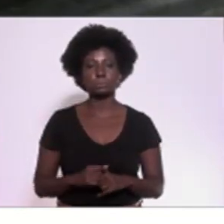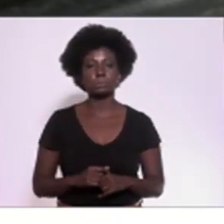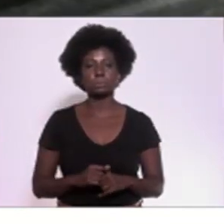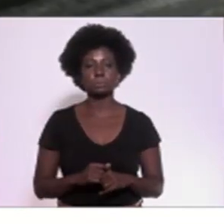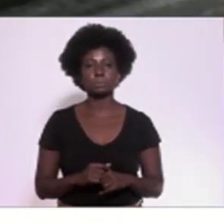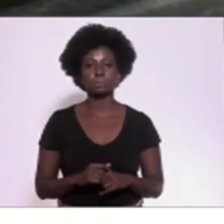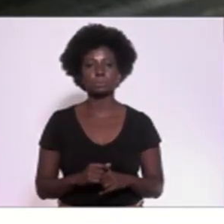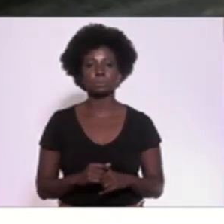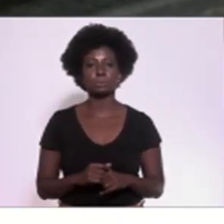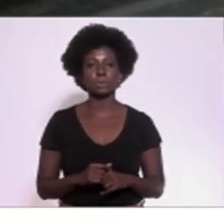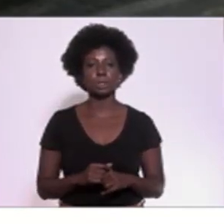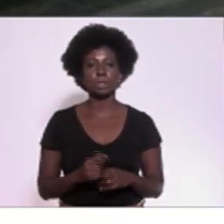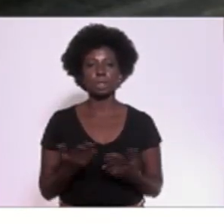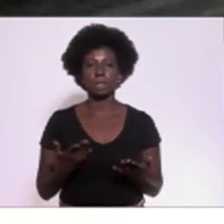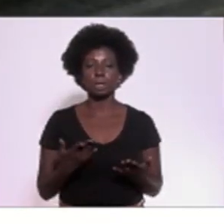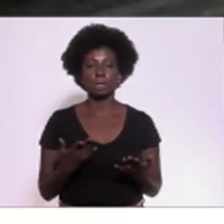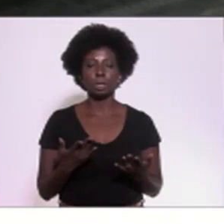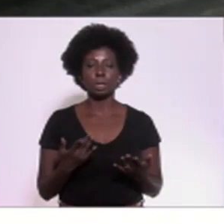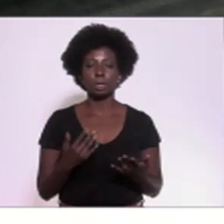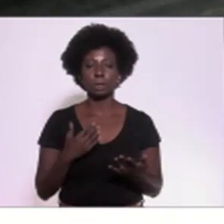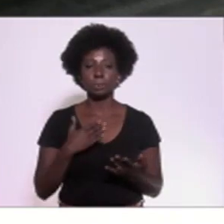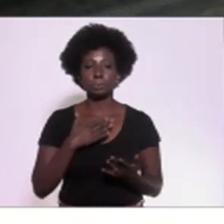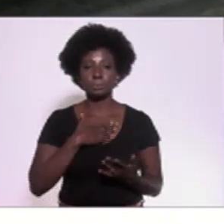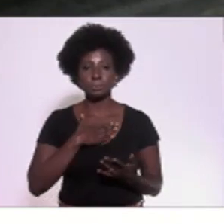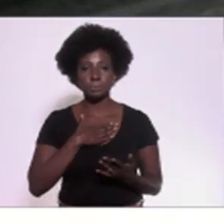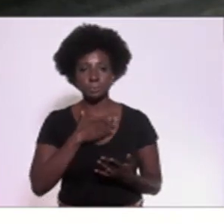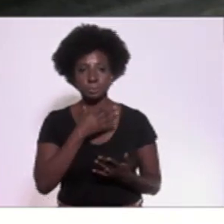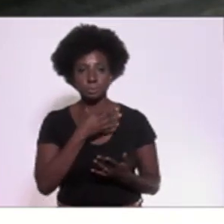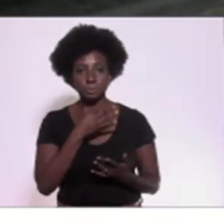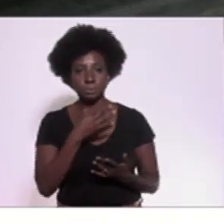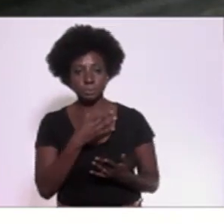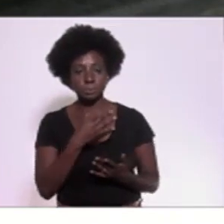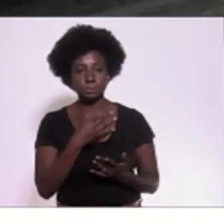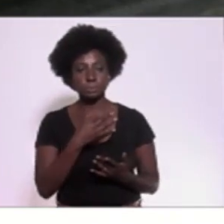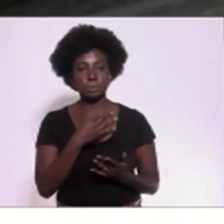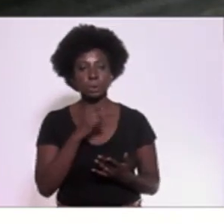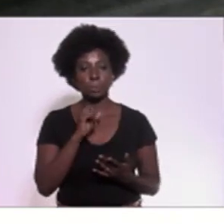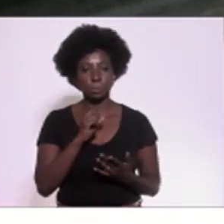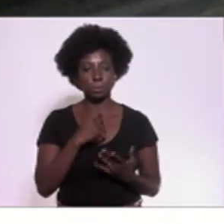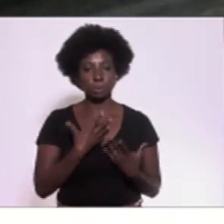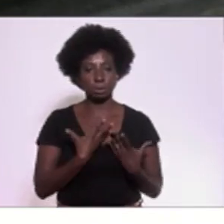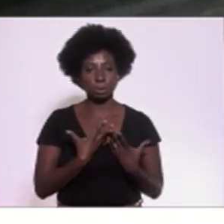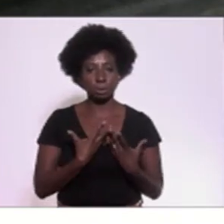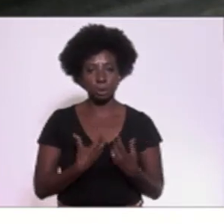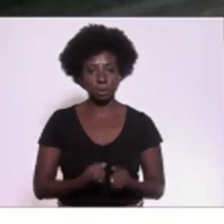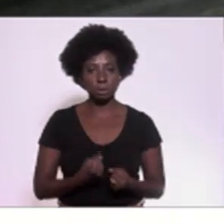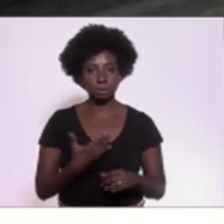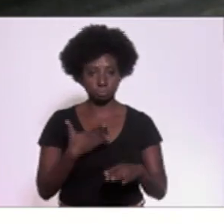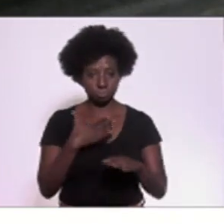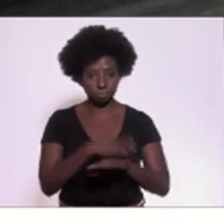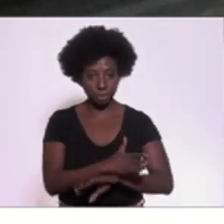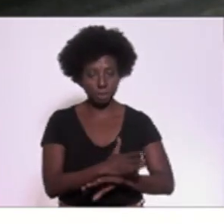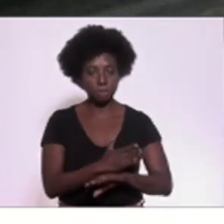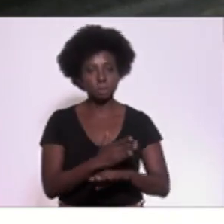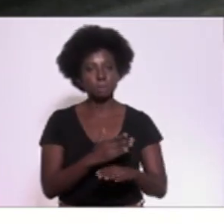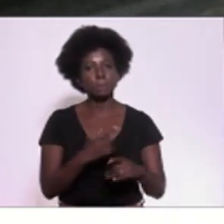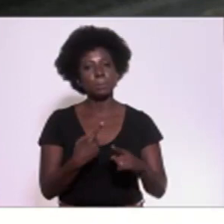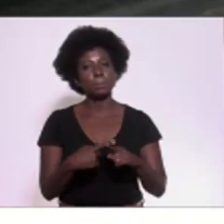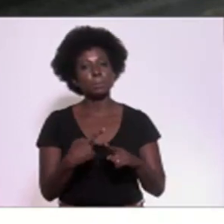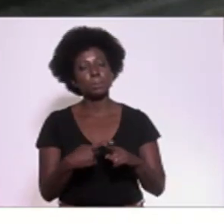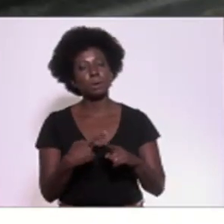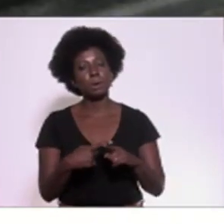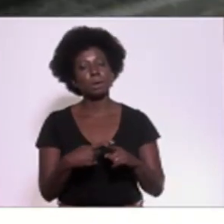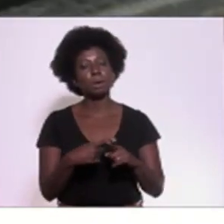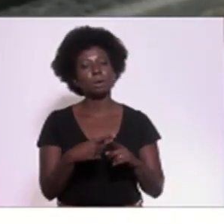O meu parecer é favorável, porque o projeto tem